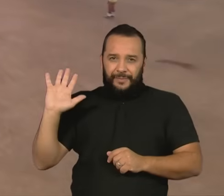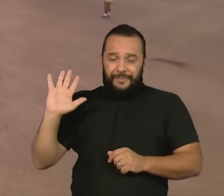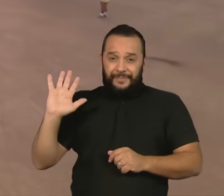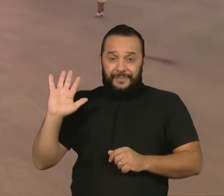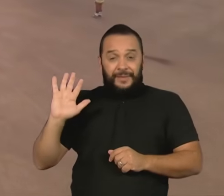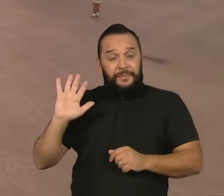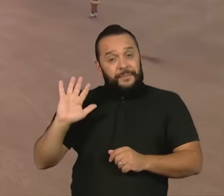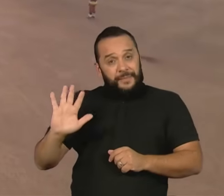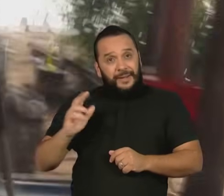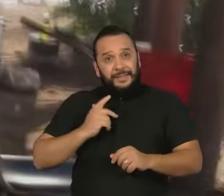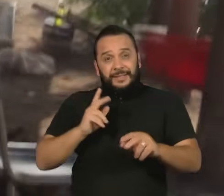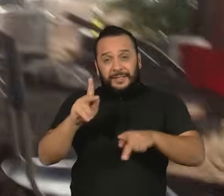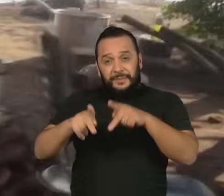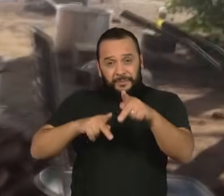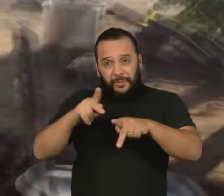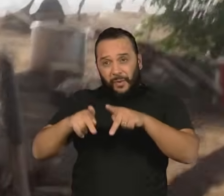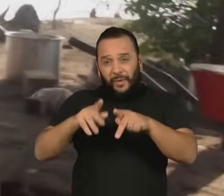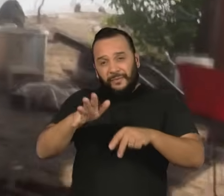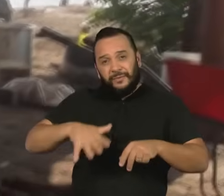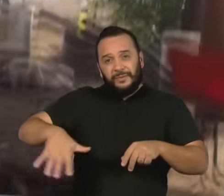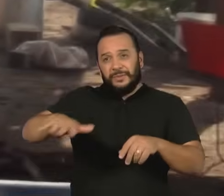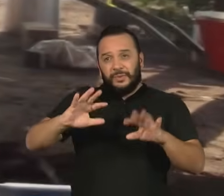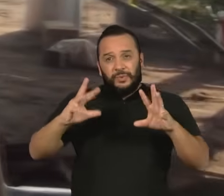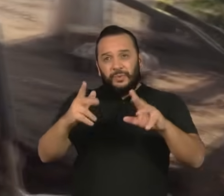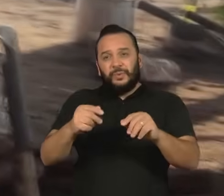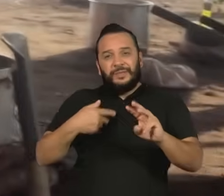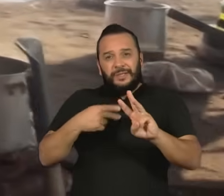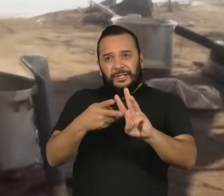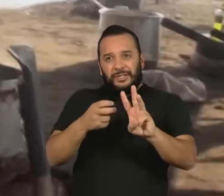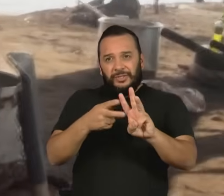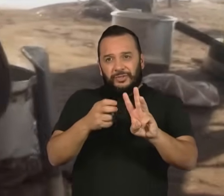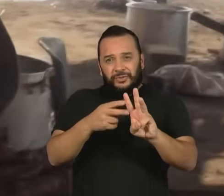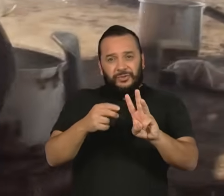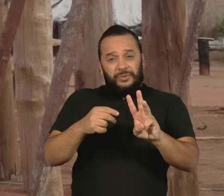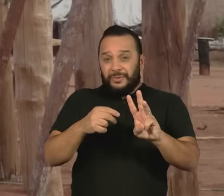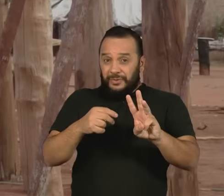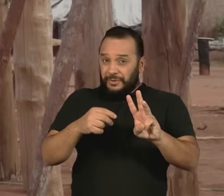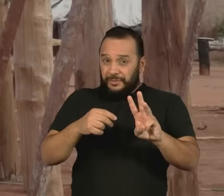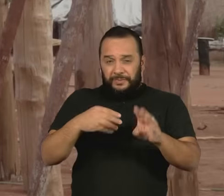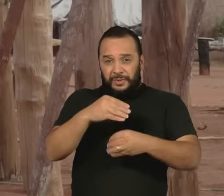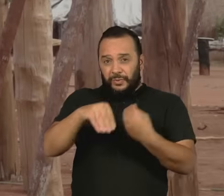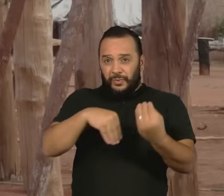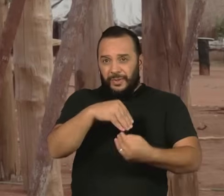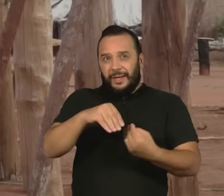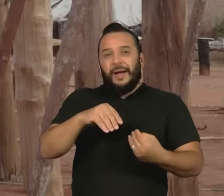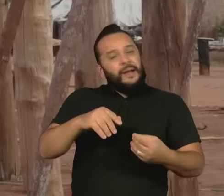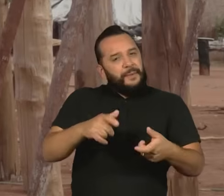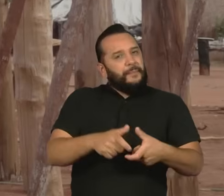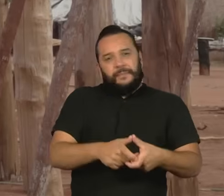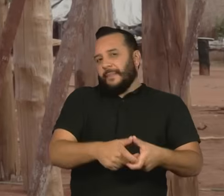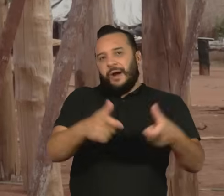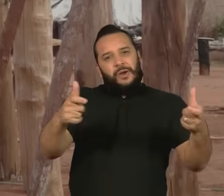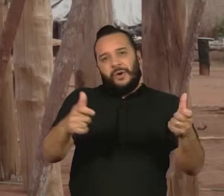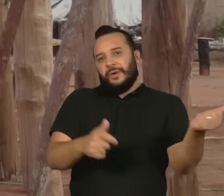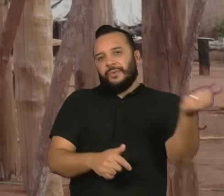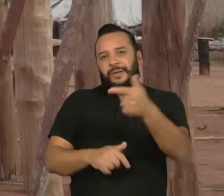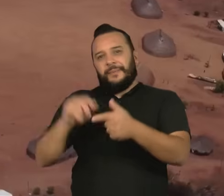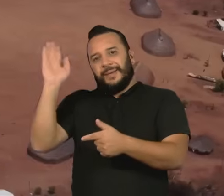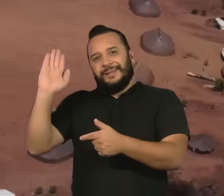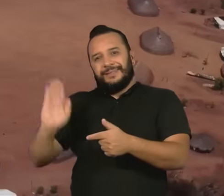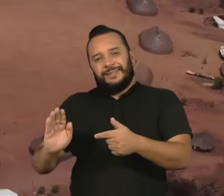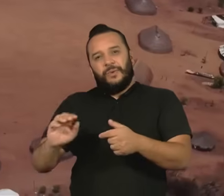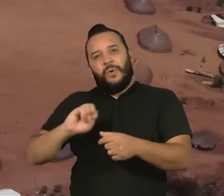índios, nós seríamos uma população maior do que a população do Brasil ou dos Estados Unidos. É estimado em